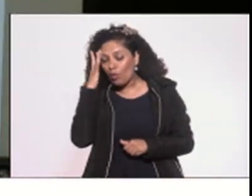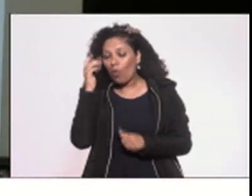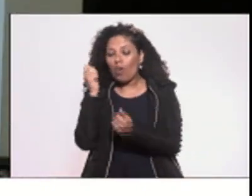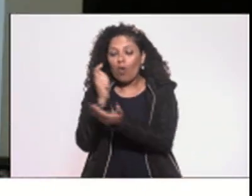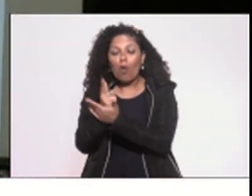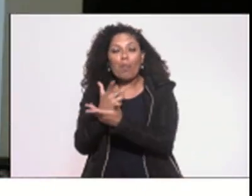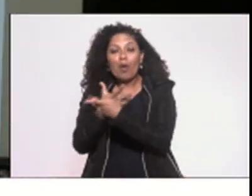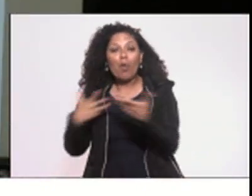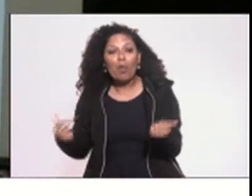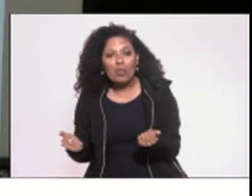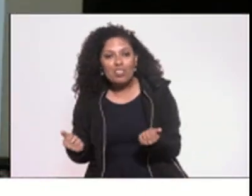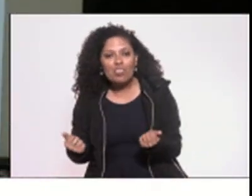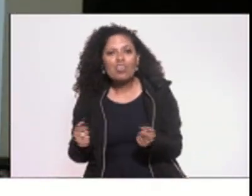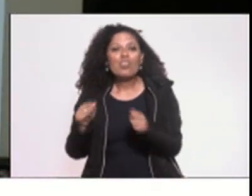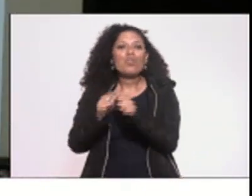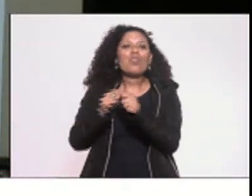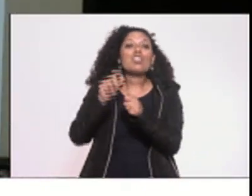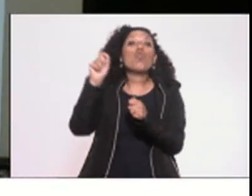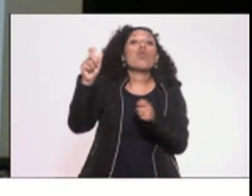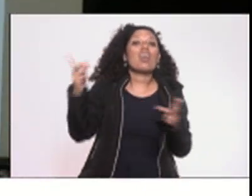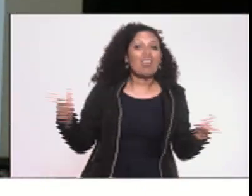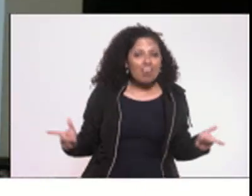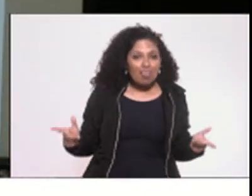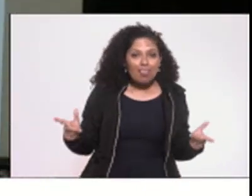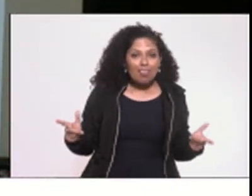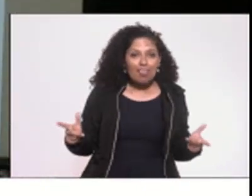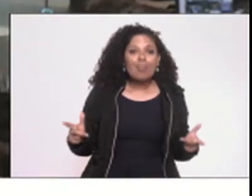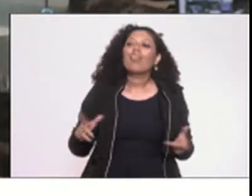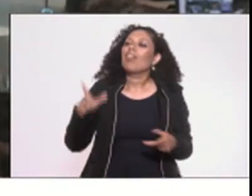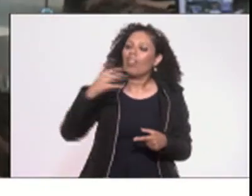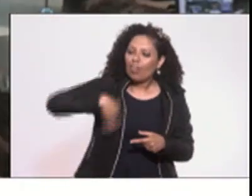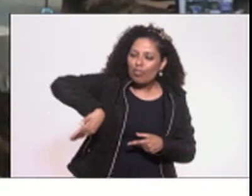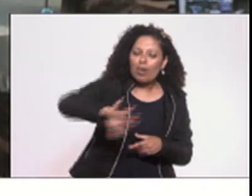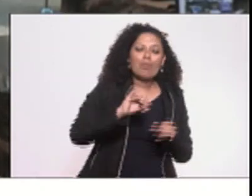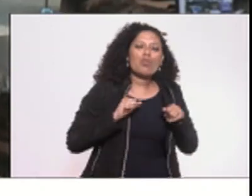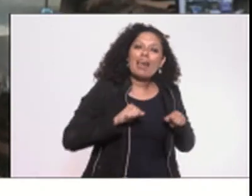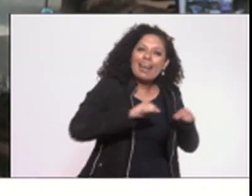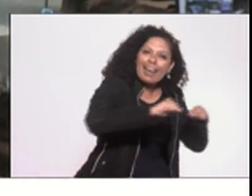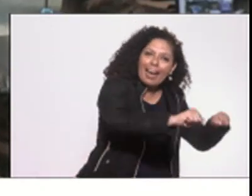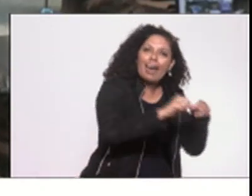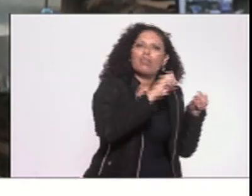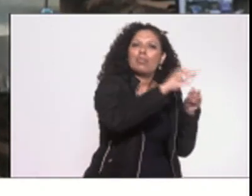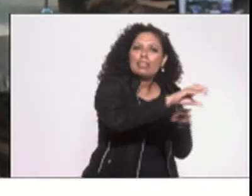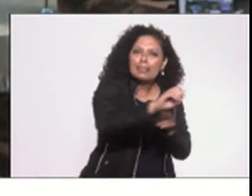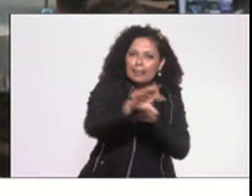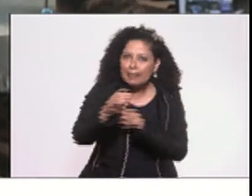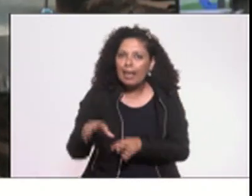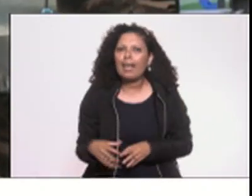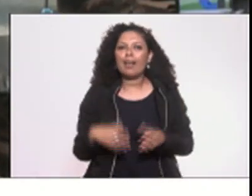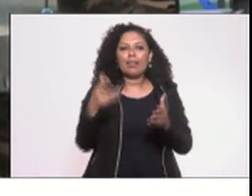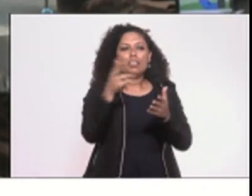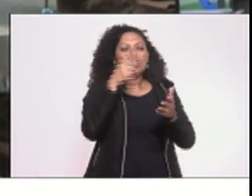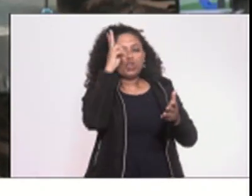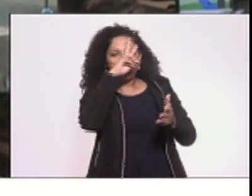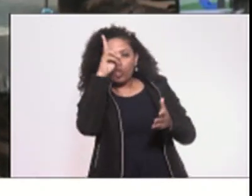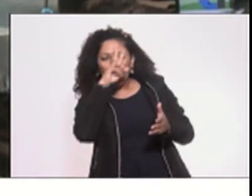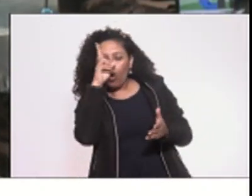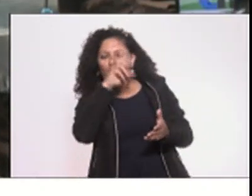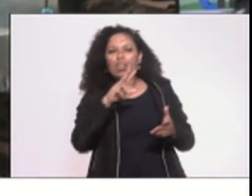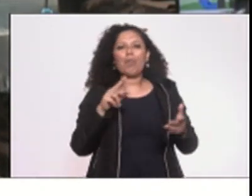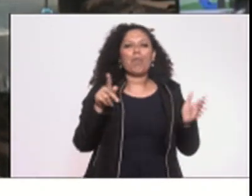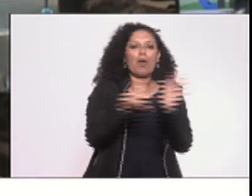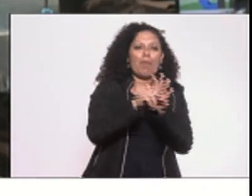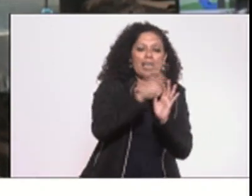comprar um produto, então o que eu faço? Lá também eu estou aplicando educação ambiental com personagens lúdicos. E